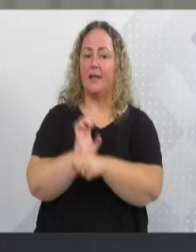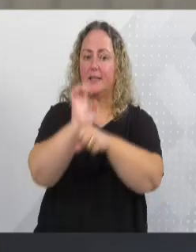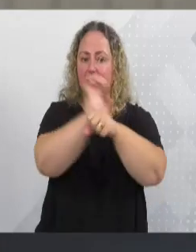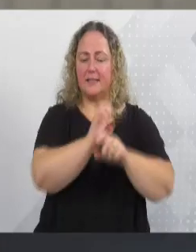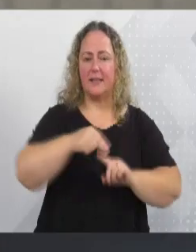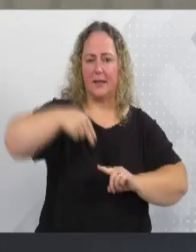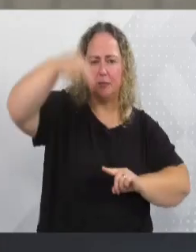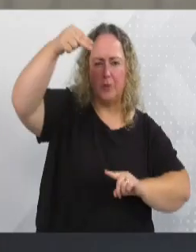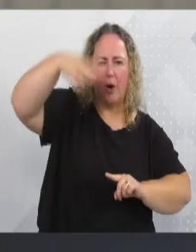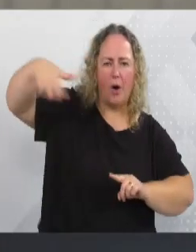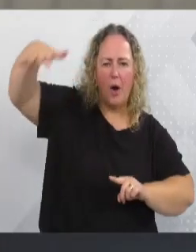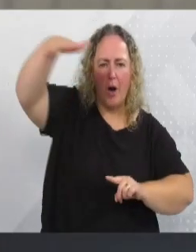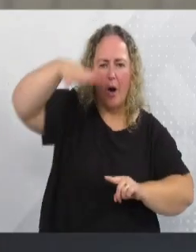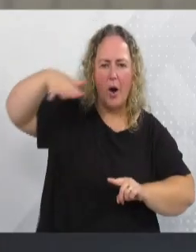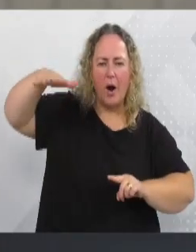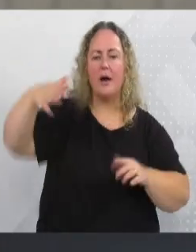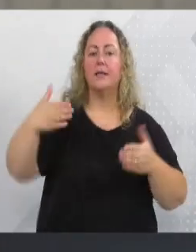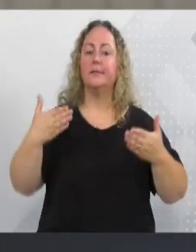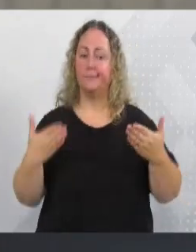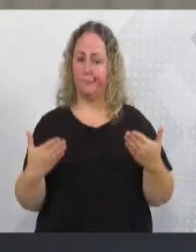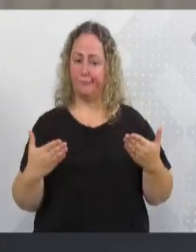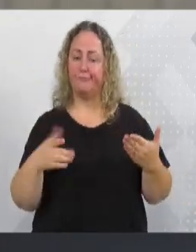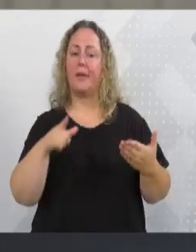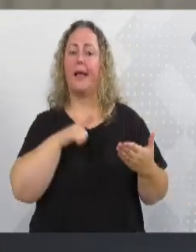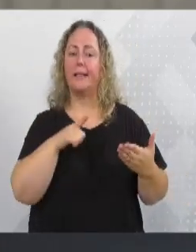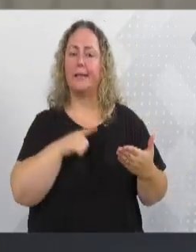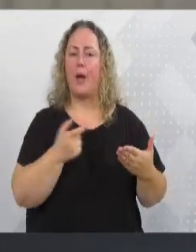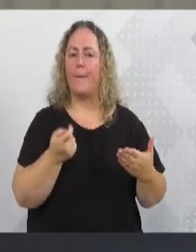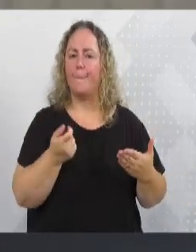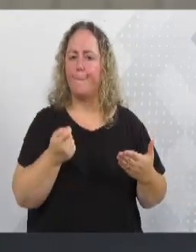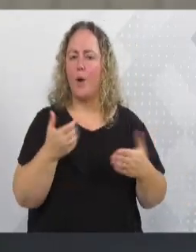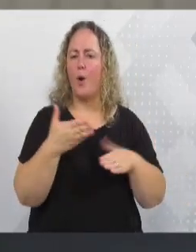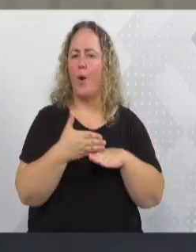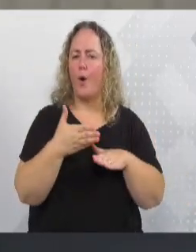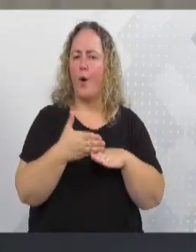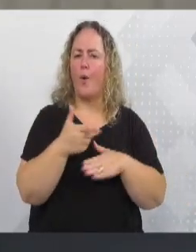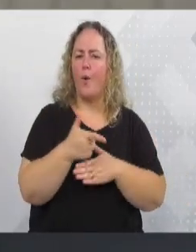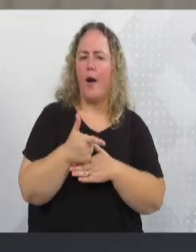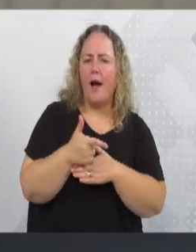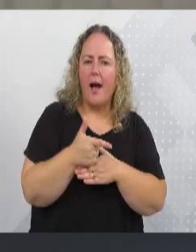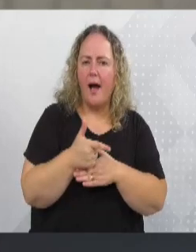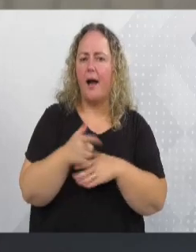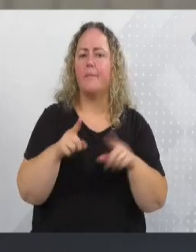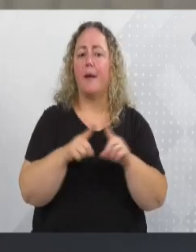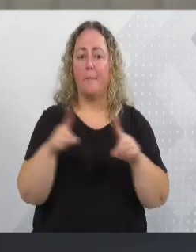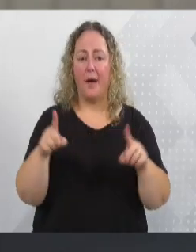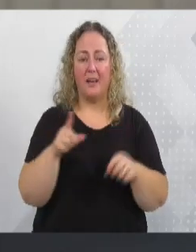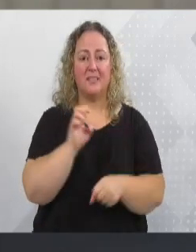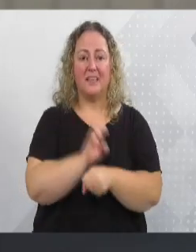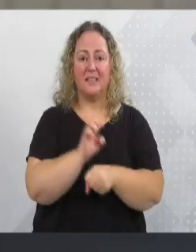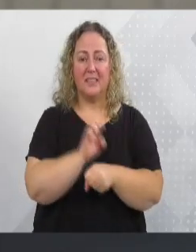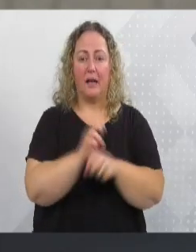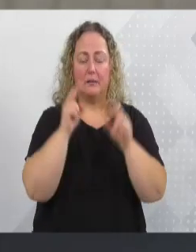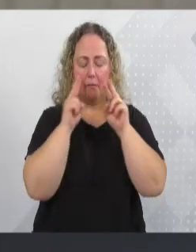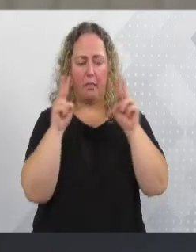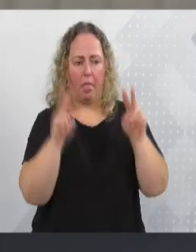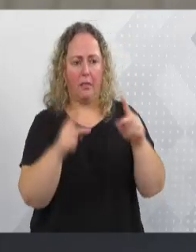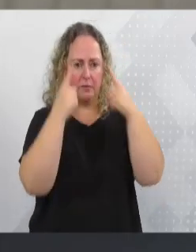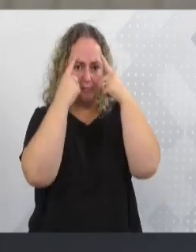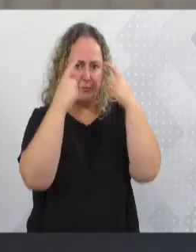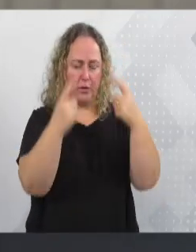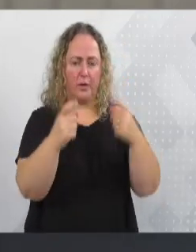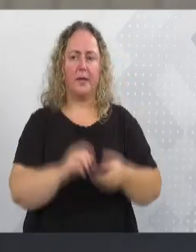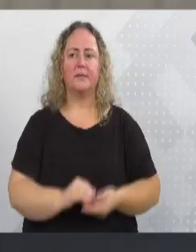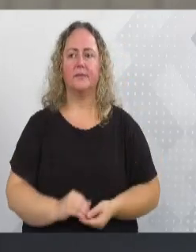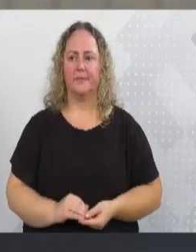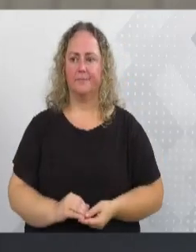norte e nordeste do Brasil, que por sua vez possuem pouco acesso formal às armas de fogo, mas são estados reconhecidos por serem violentos. Então,